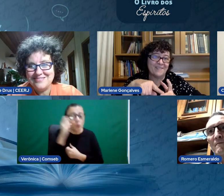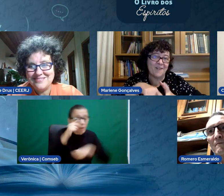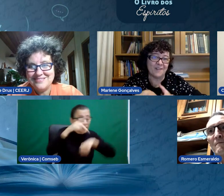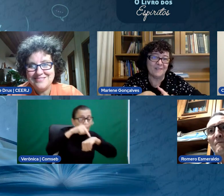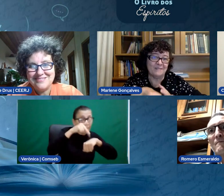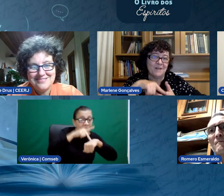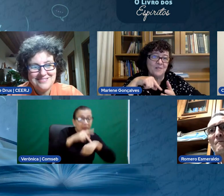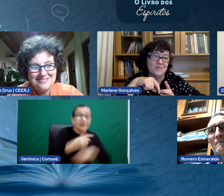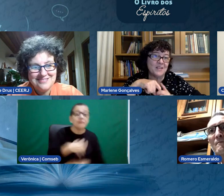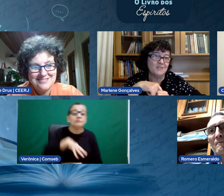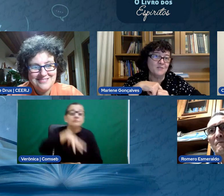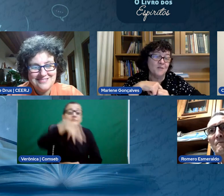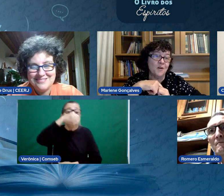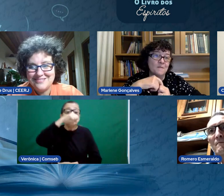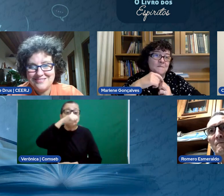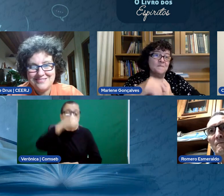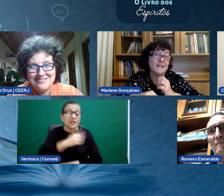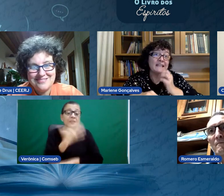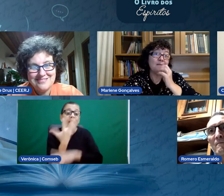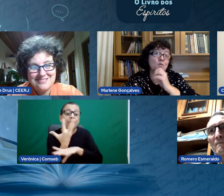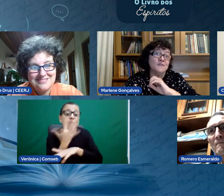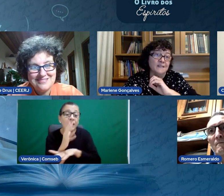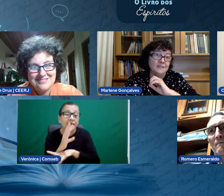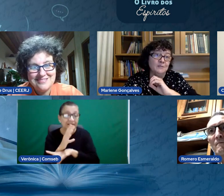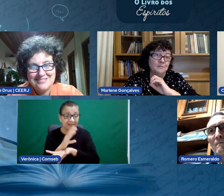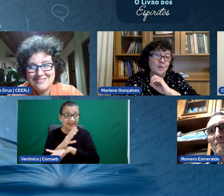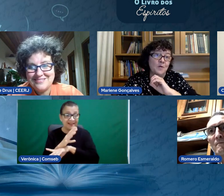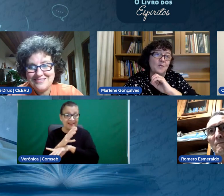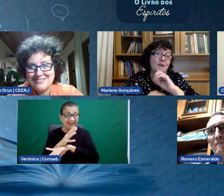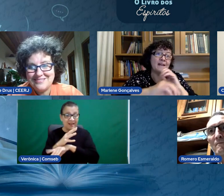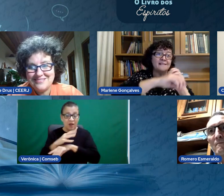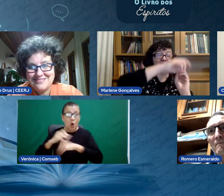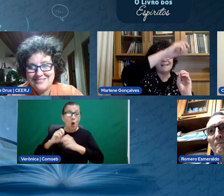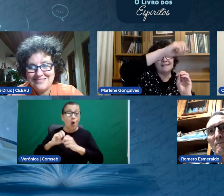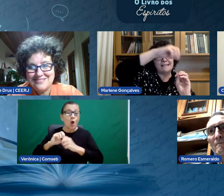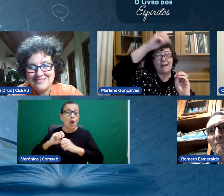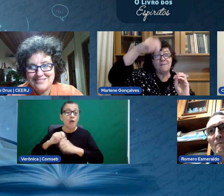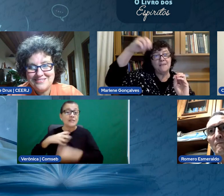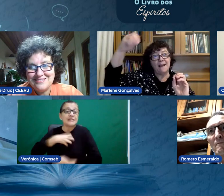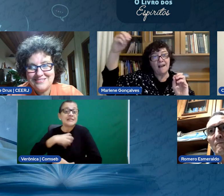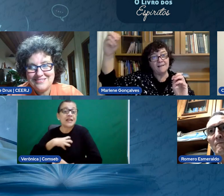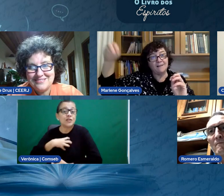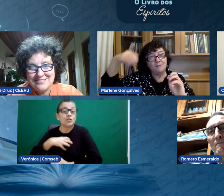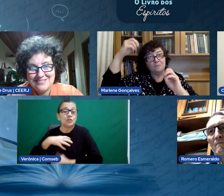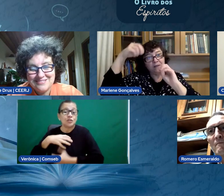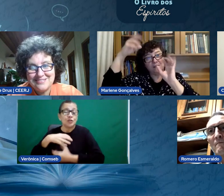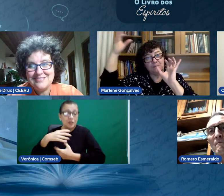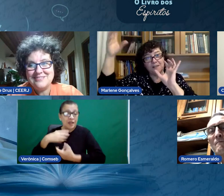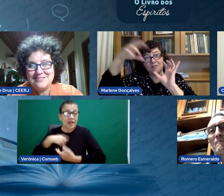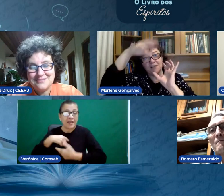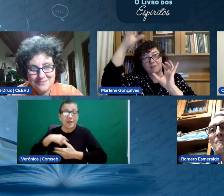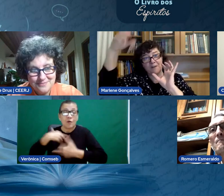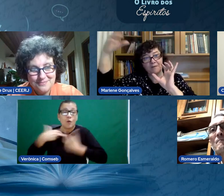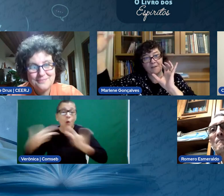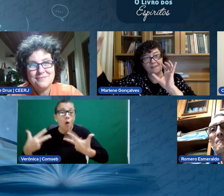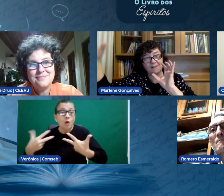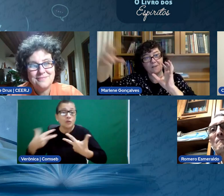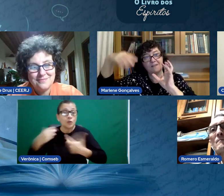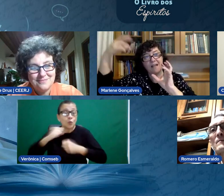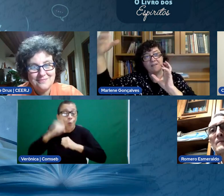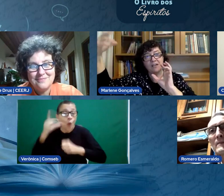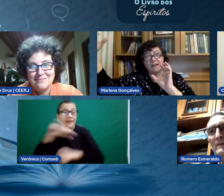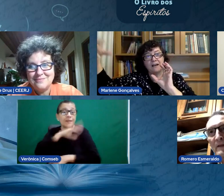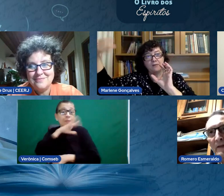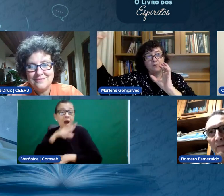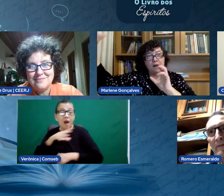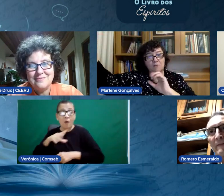não é isso? Corre no animal, sente no homem. Está mostrando um pouco esse caminhar que o princípio inteligente vai